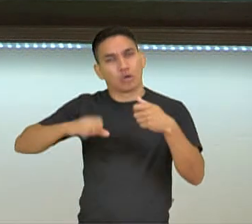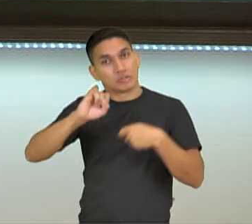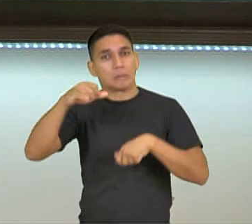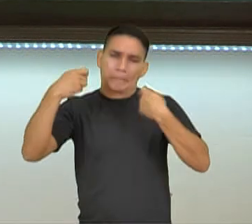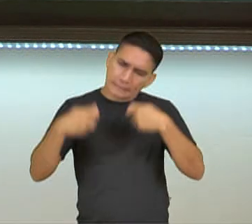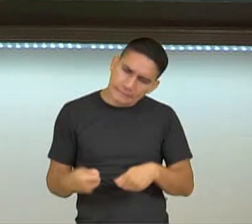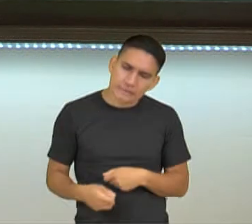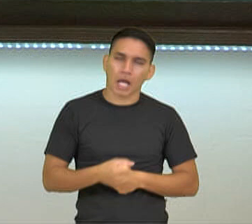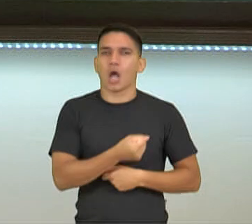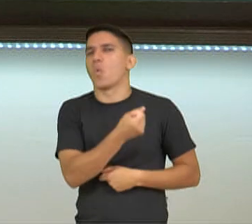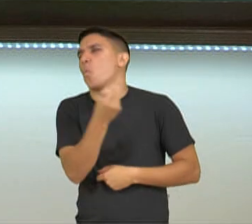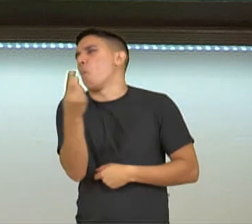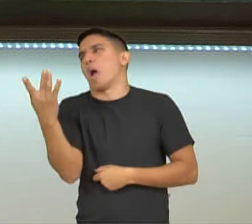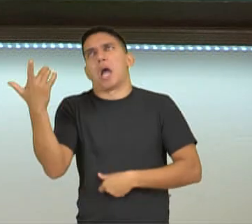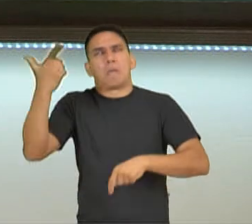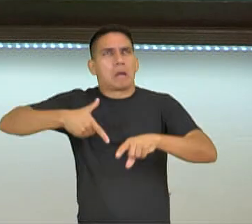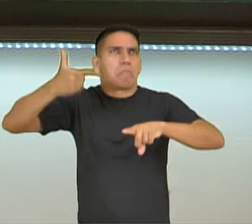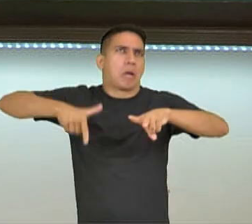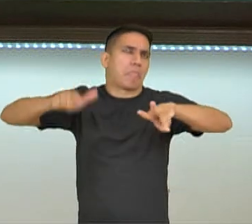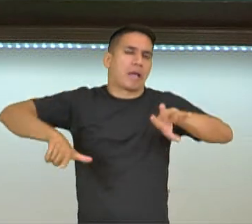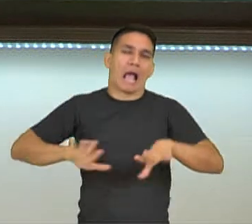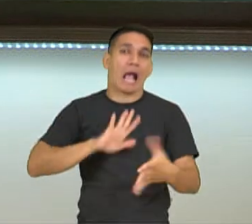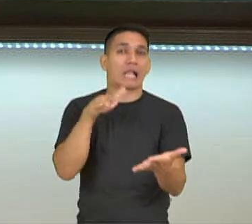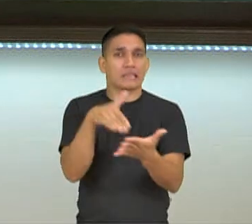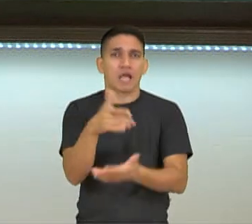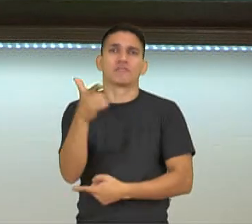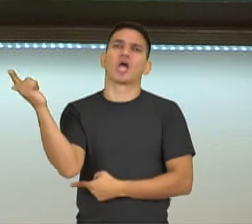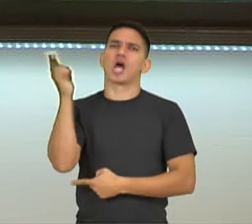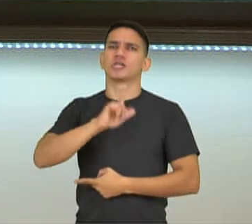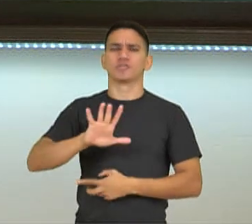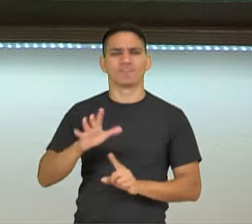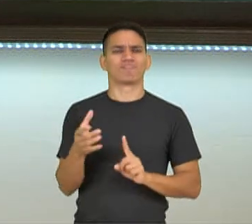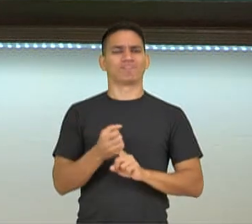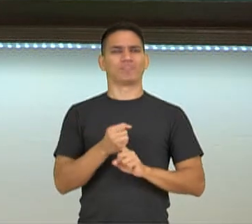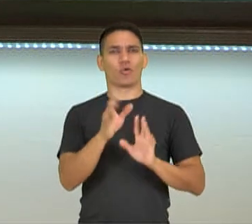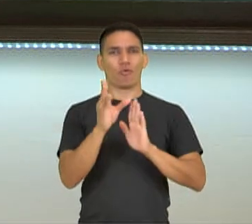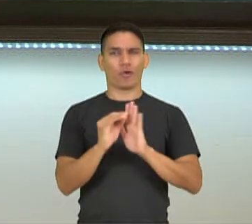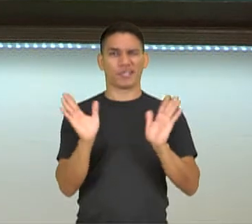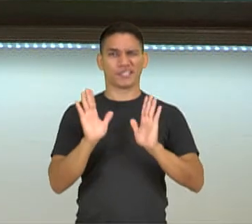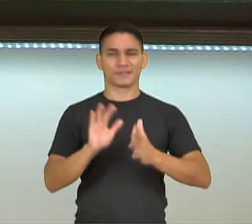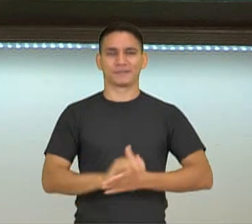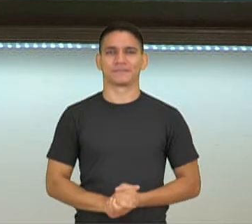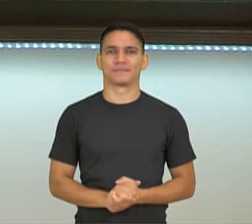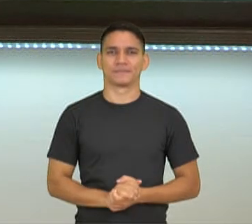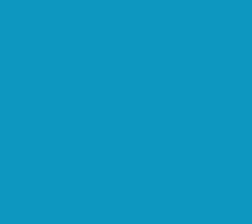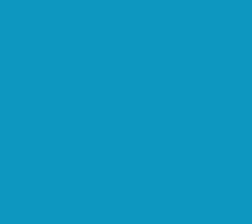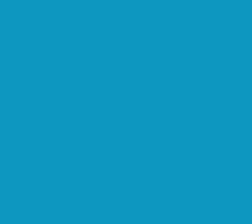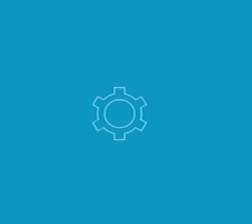acharem necessário, tá? Até vocês ficarem craques no conteúdo e até breve.